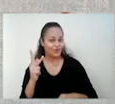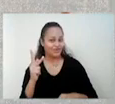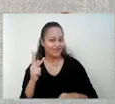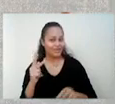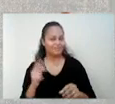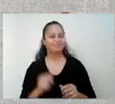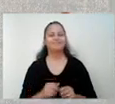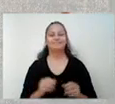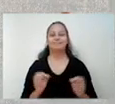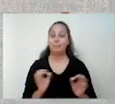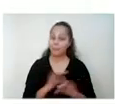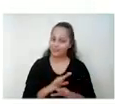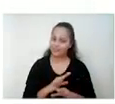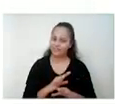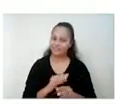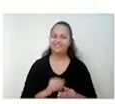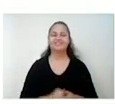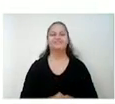prontos?